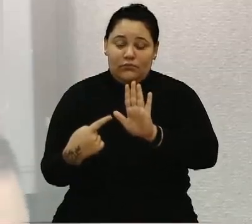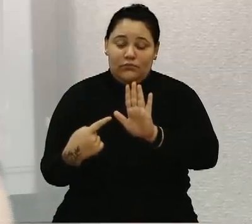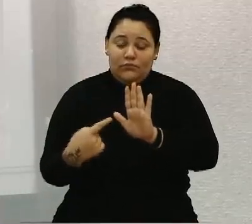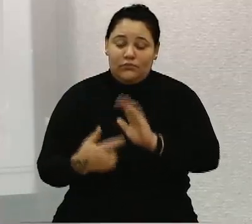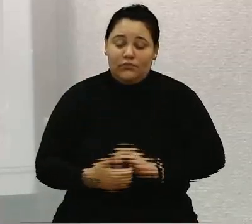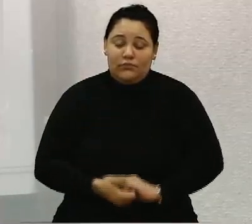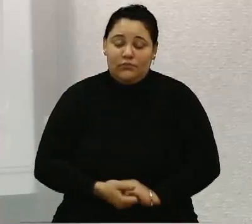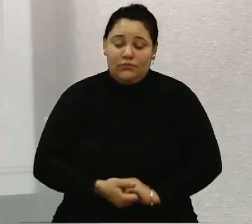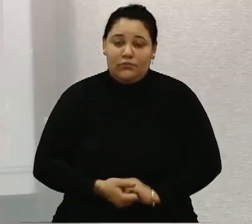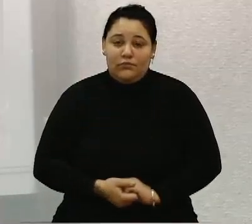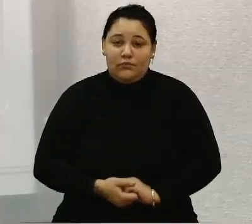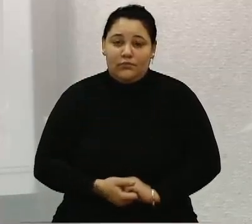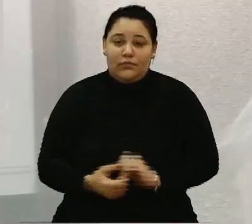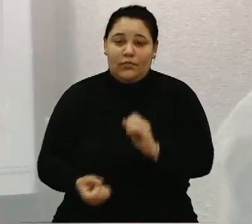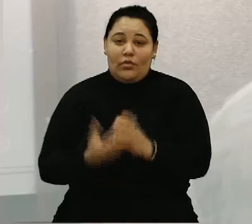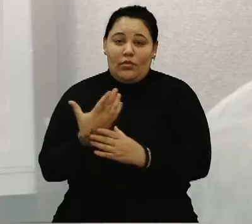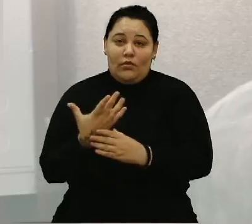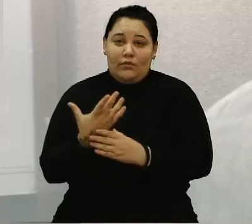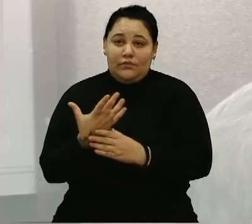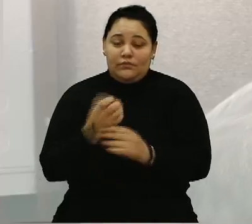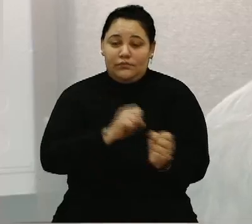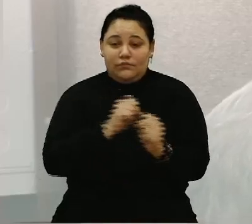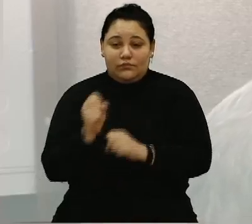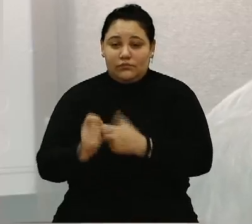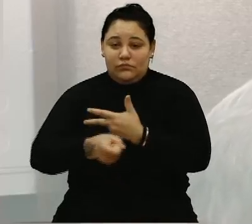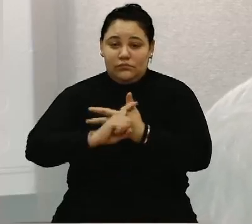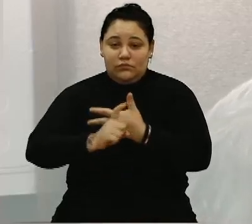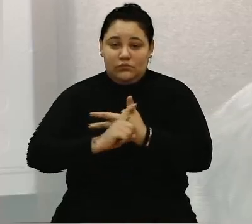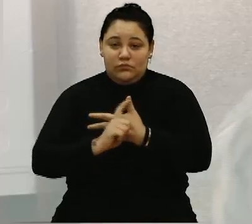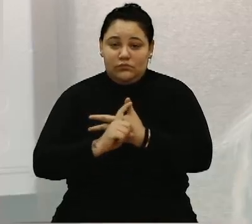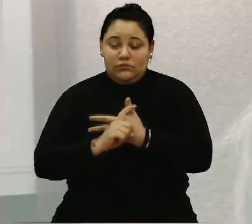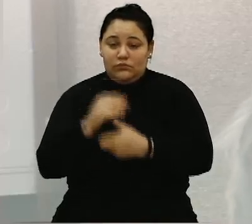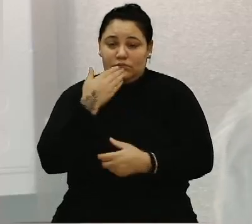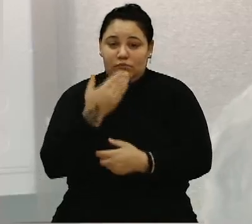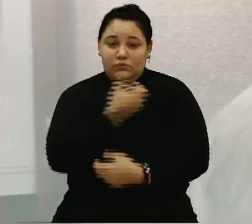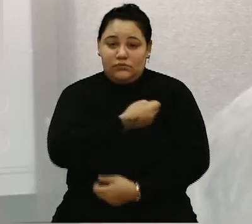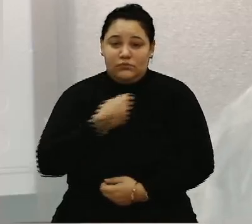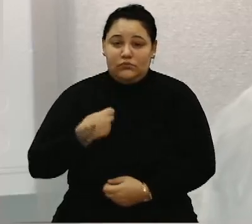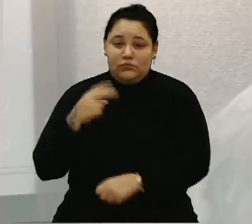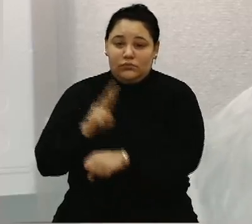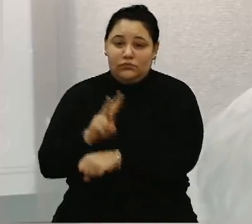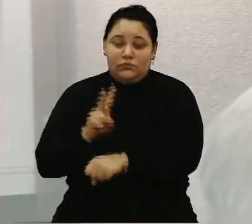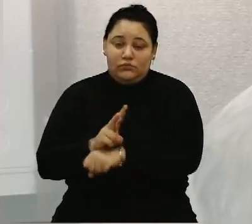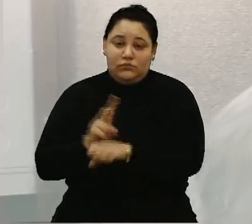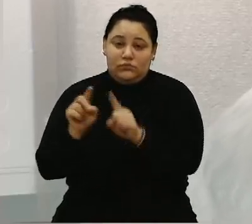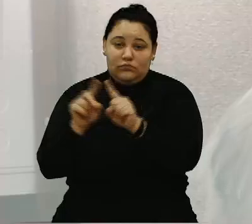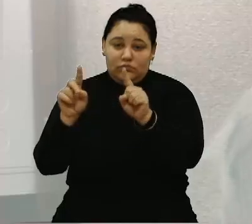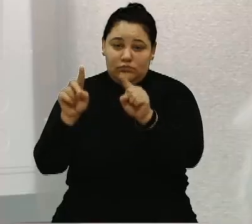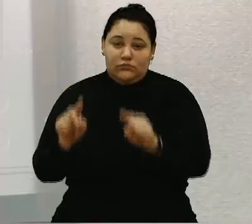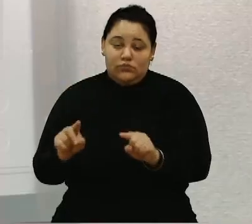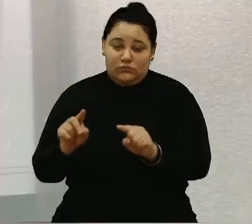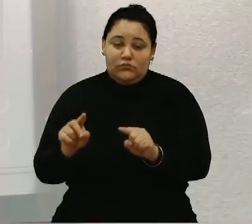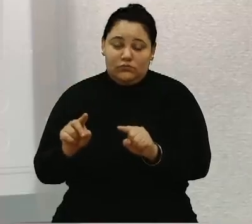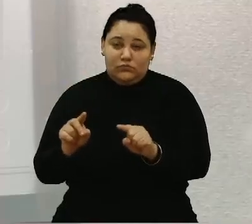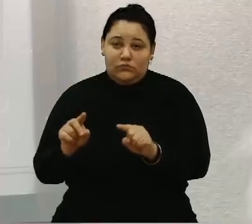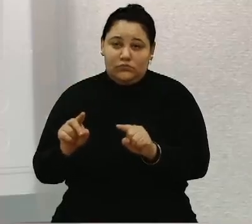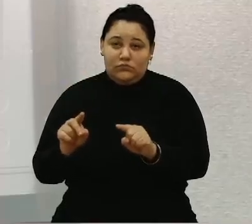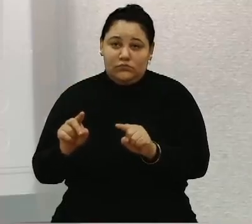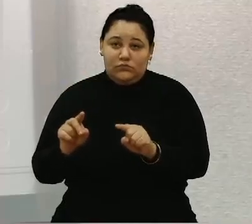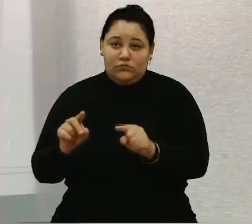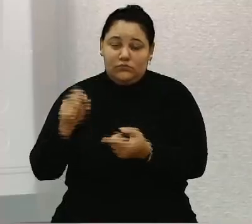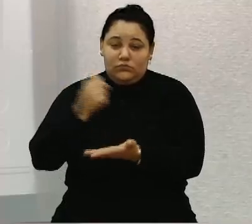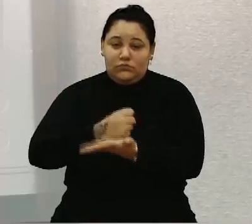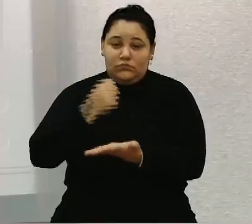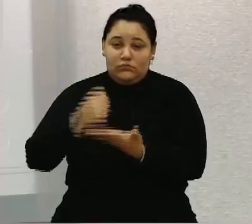emendado, de autoria do Poder Executivo, que extingue o número de vagas de cargos do quadro de provimento efetivo